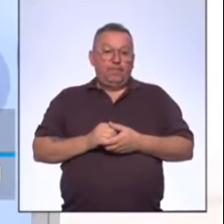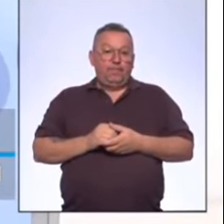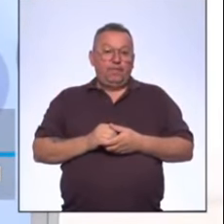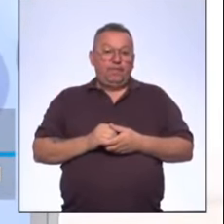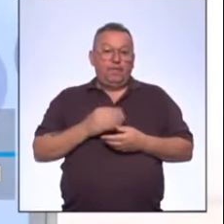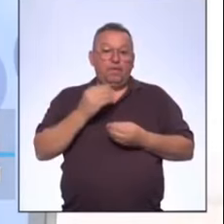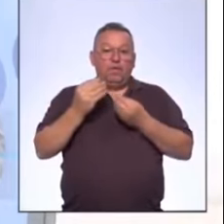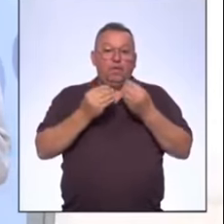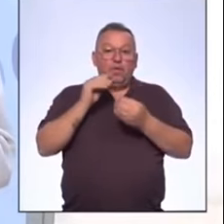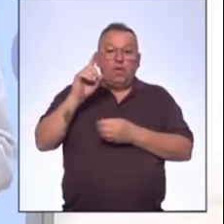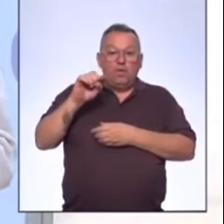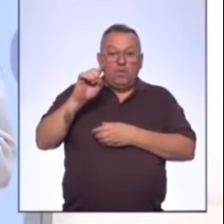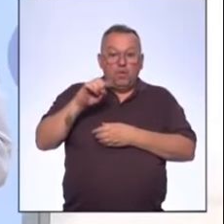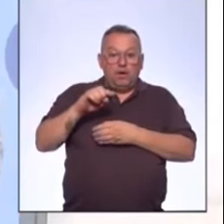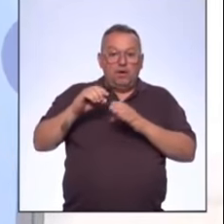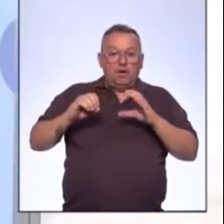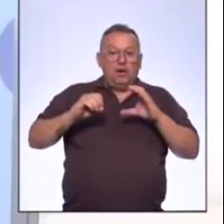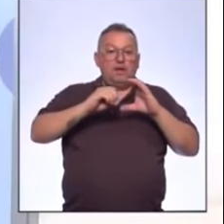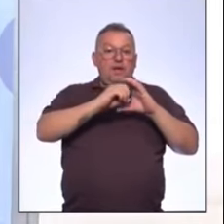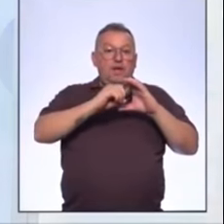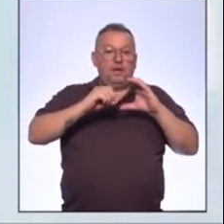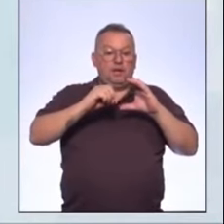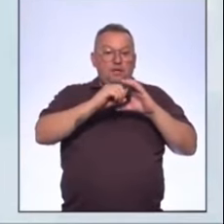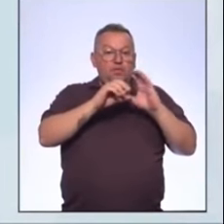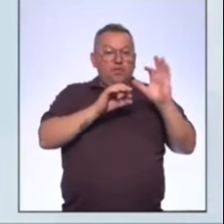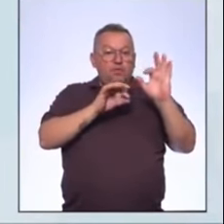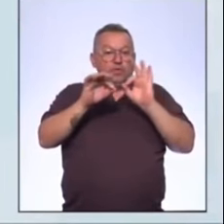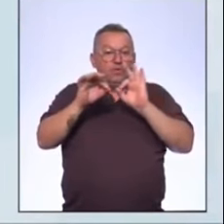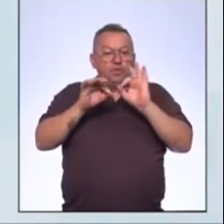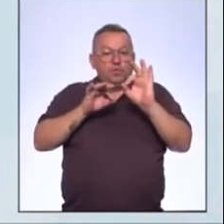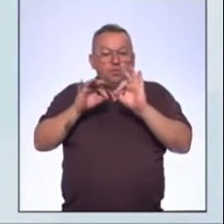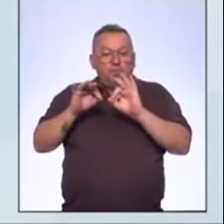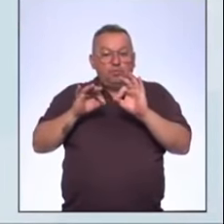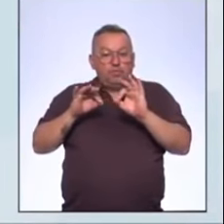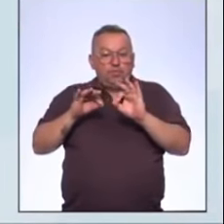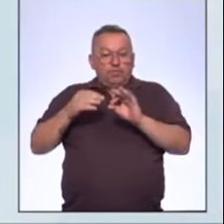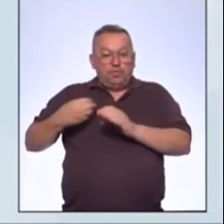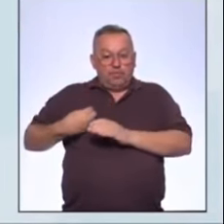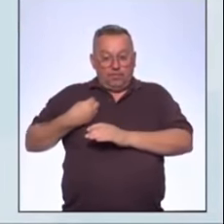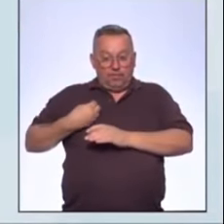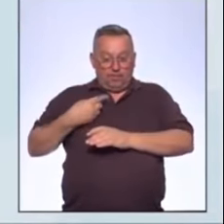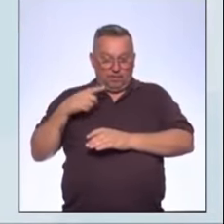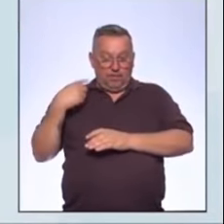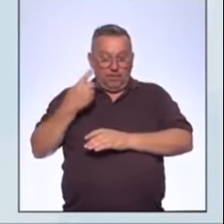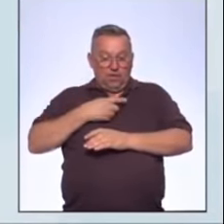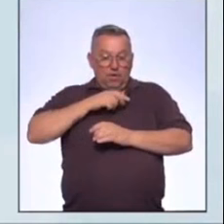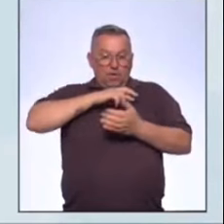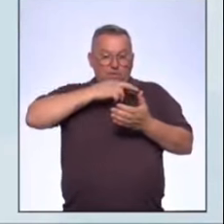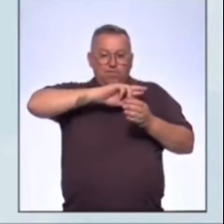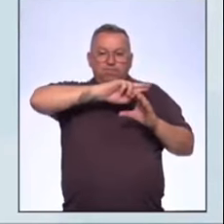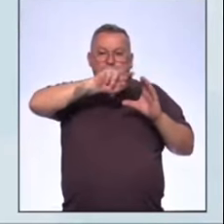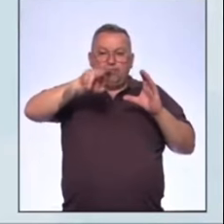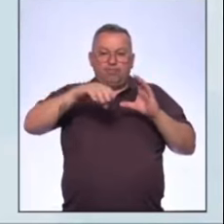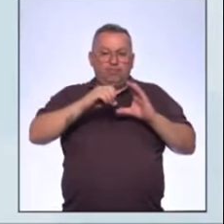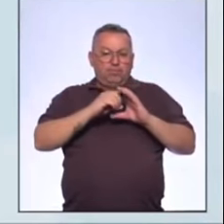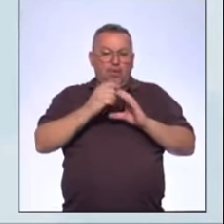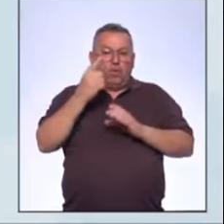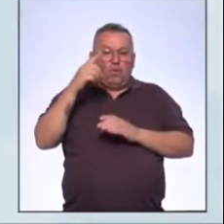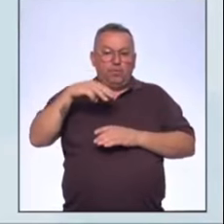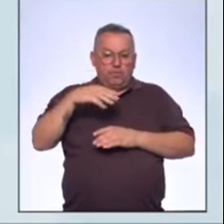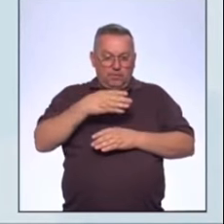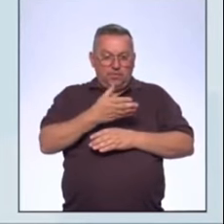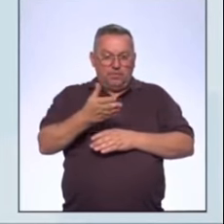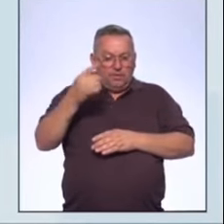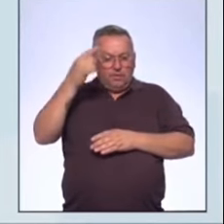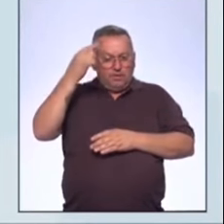Como é que será que as células se organizam nos seres complexos assim como nós? Tá bom? Dá um minutinho aí para